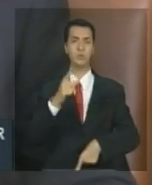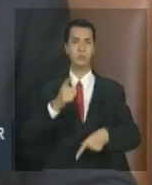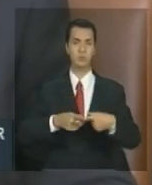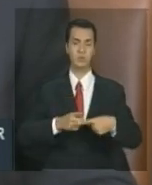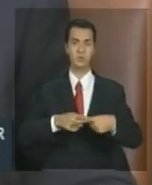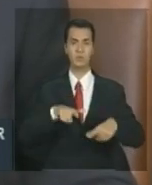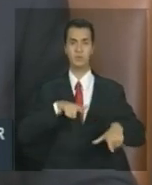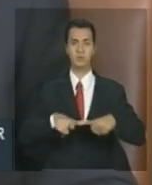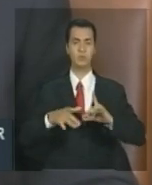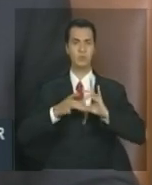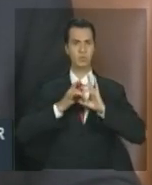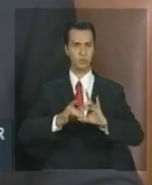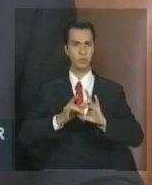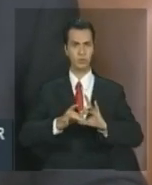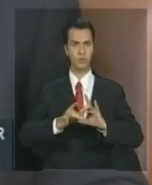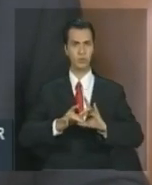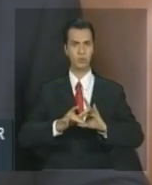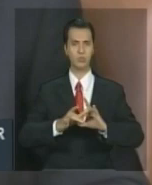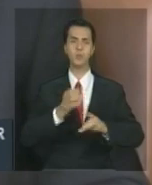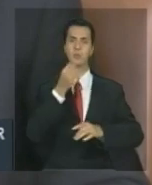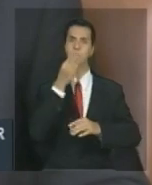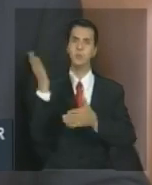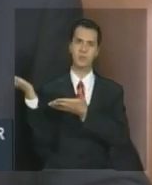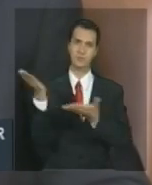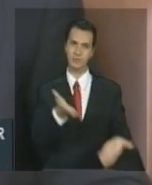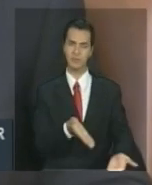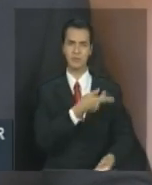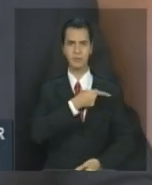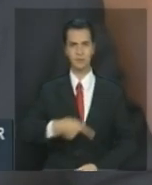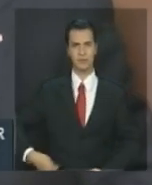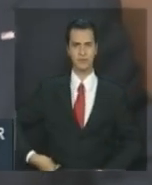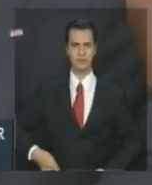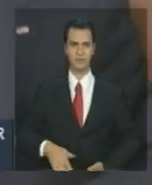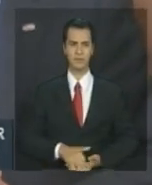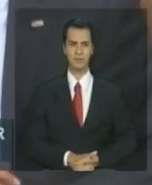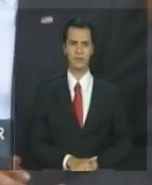cooperação conjunta, naturalmente. Boas-vindas, senhora presidenta.